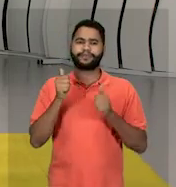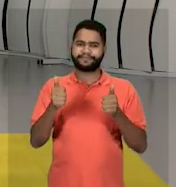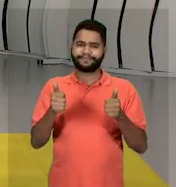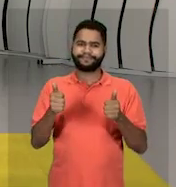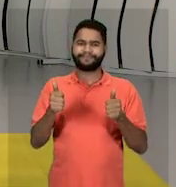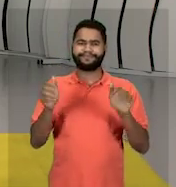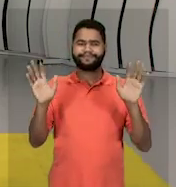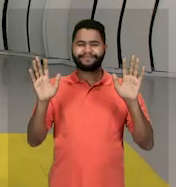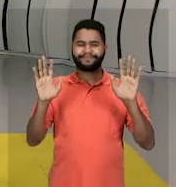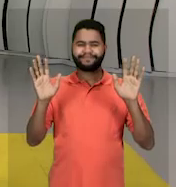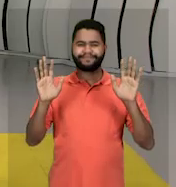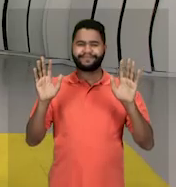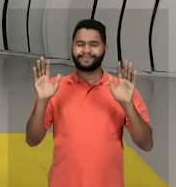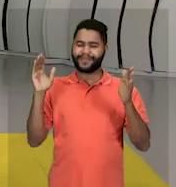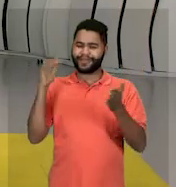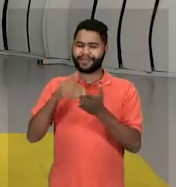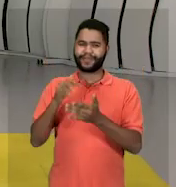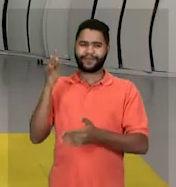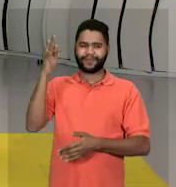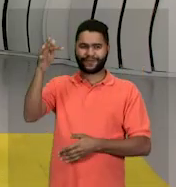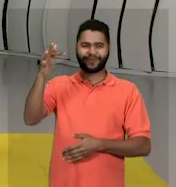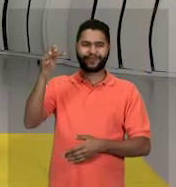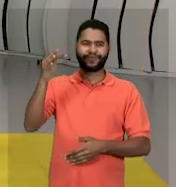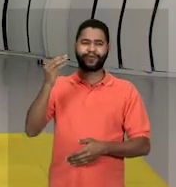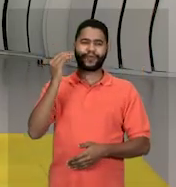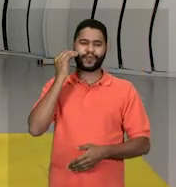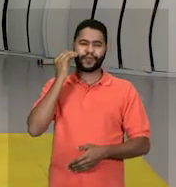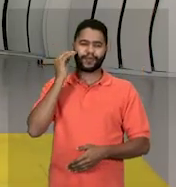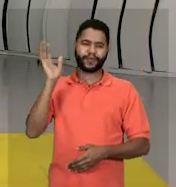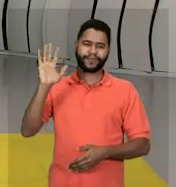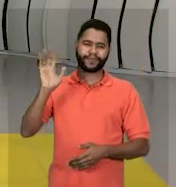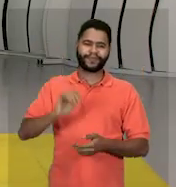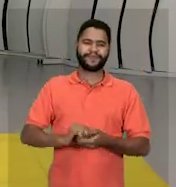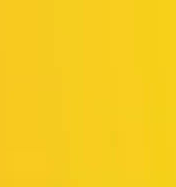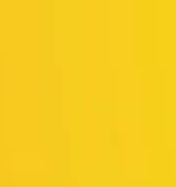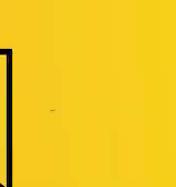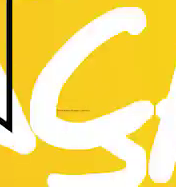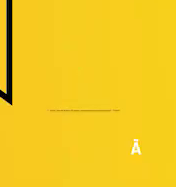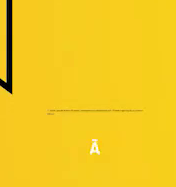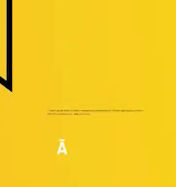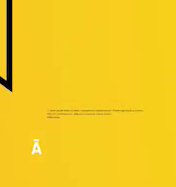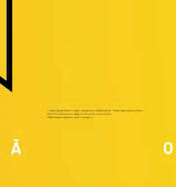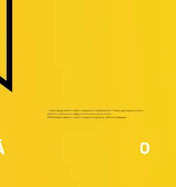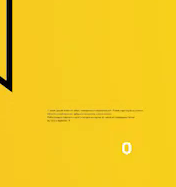beleza fica com Deus e até o futuro beijo turma A